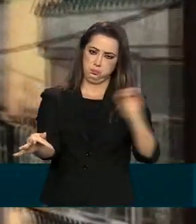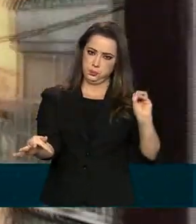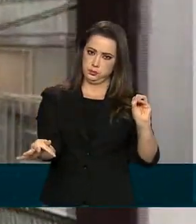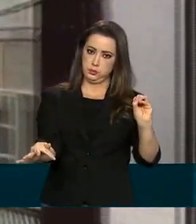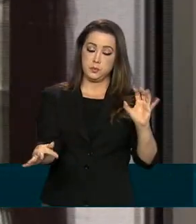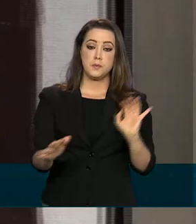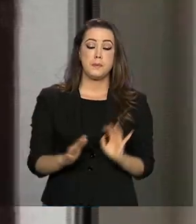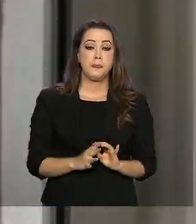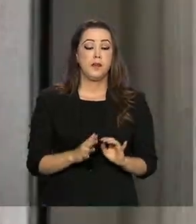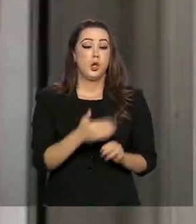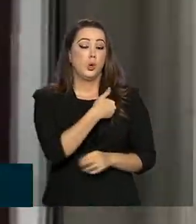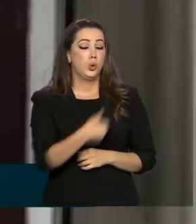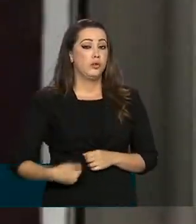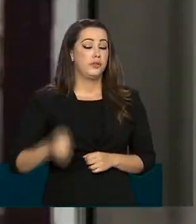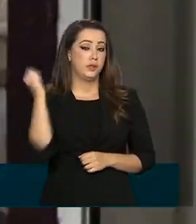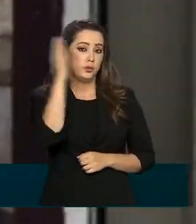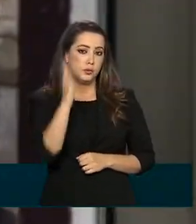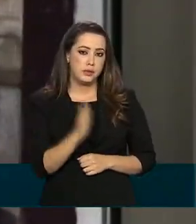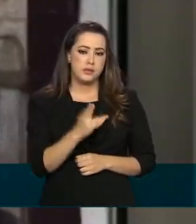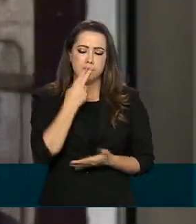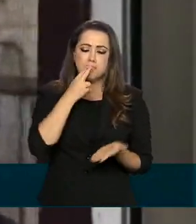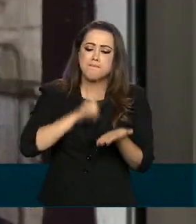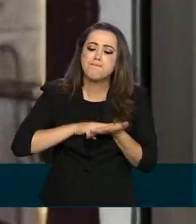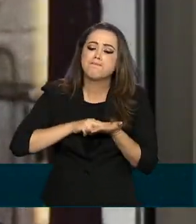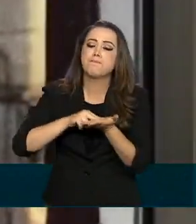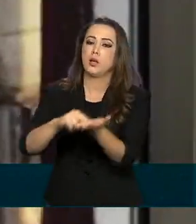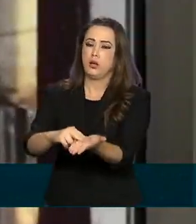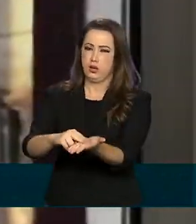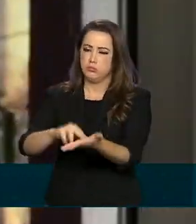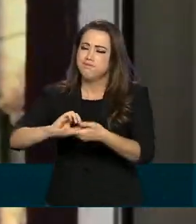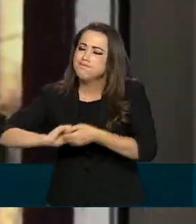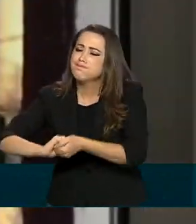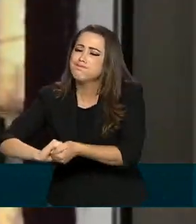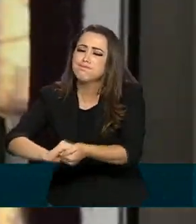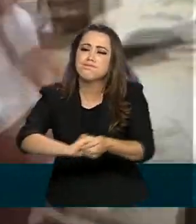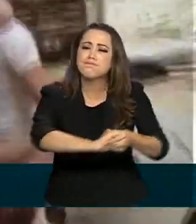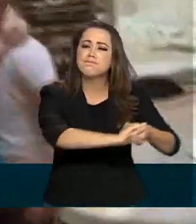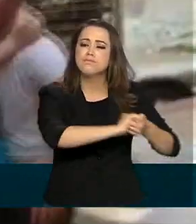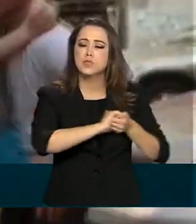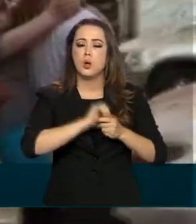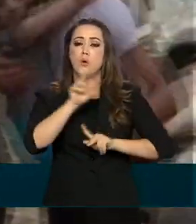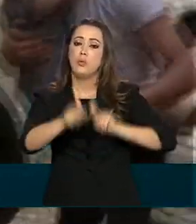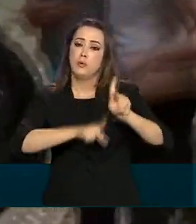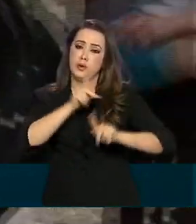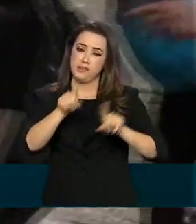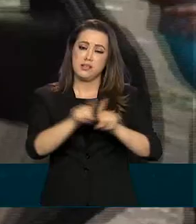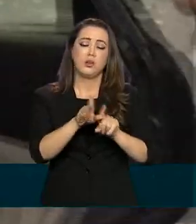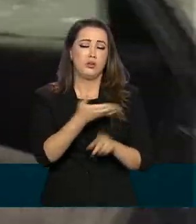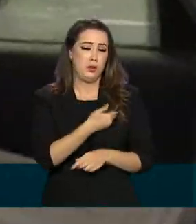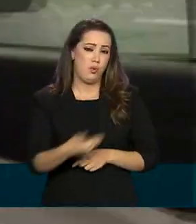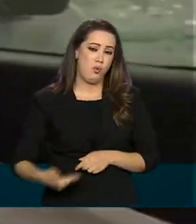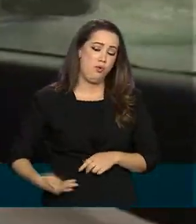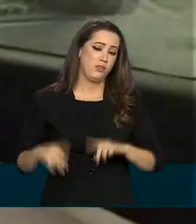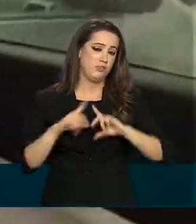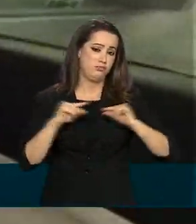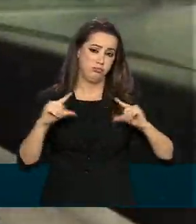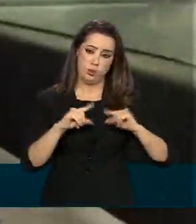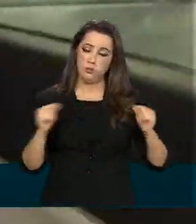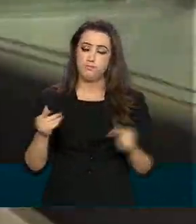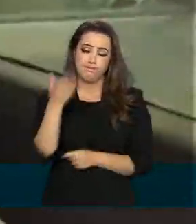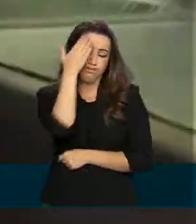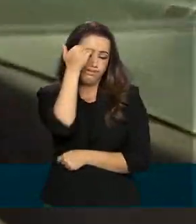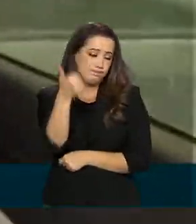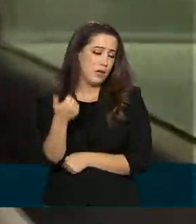Itamaraty, divulgou notas se solidarizando com o povo e o governo do Líbano. Até o momento, não há notícia de